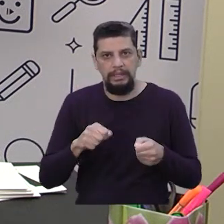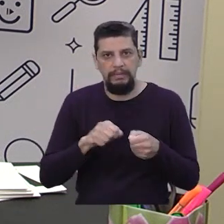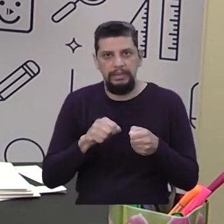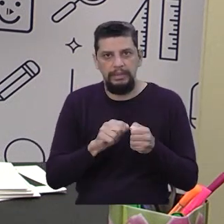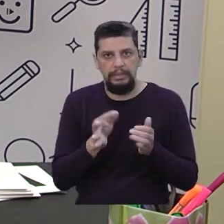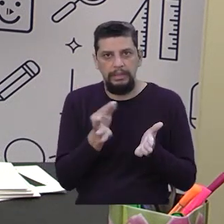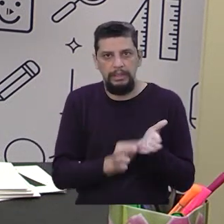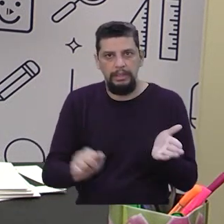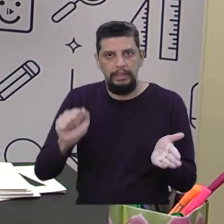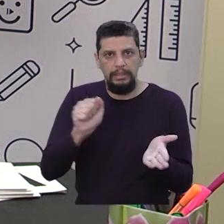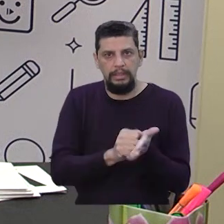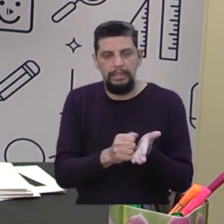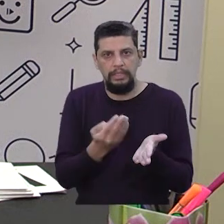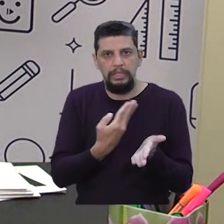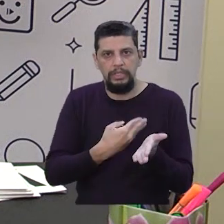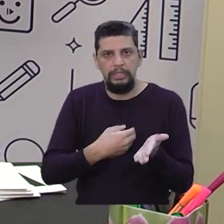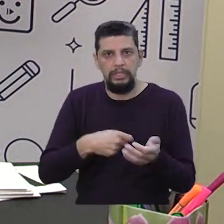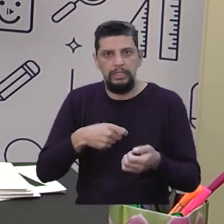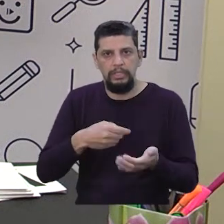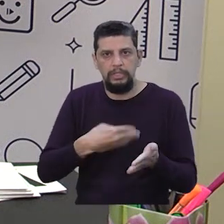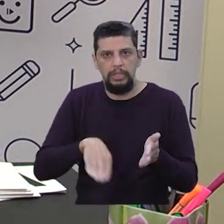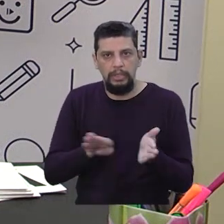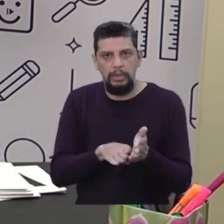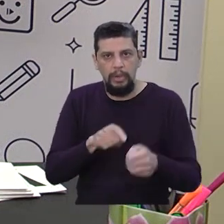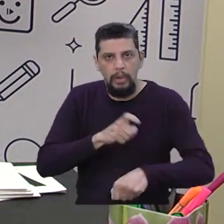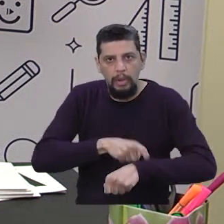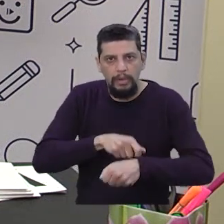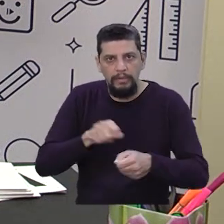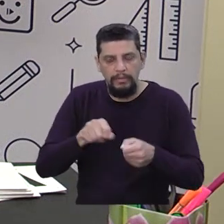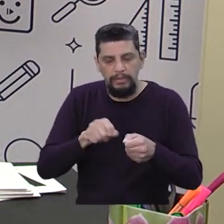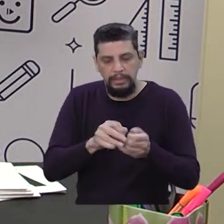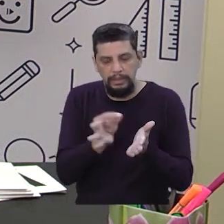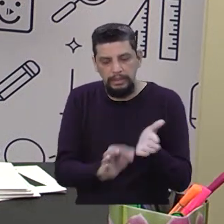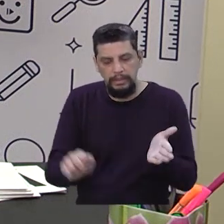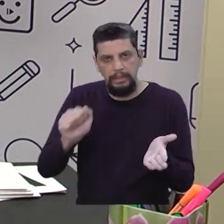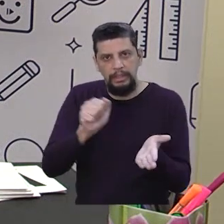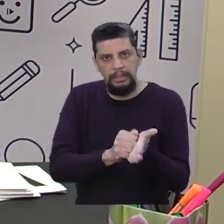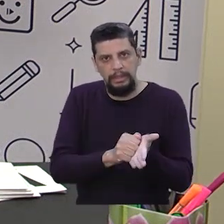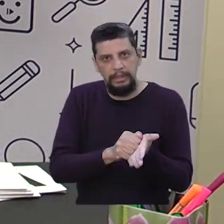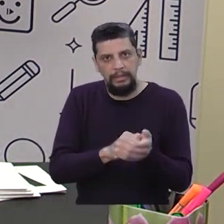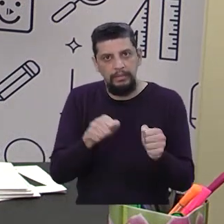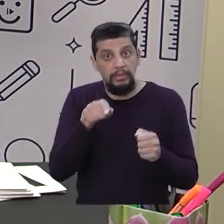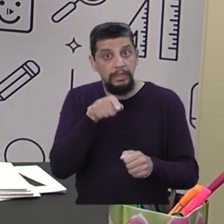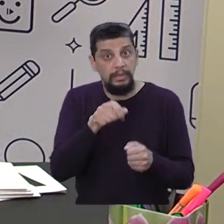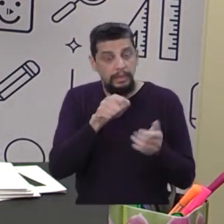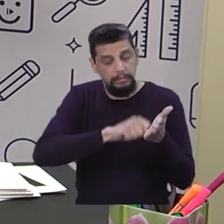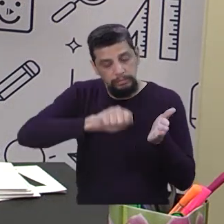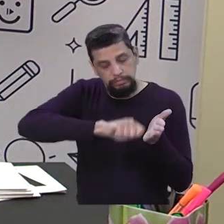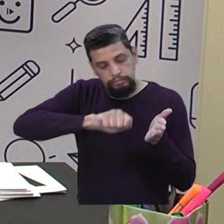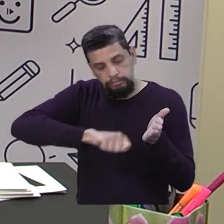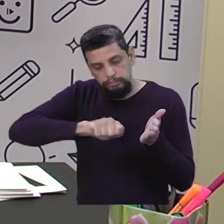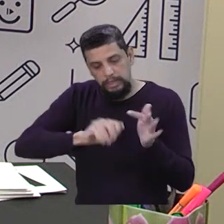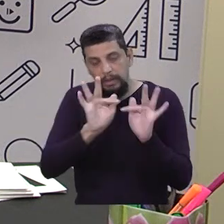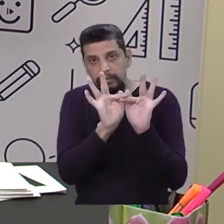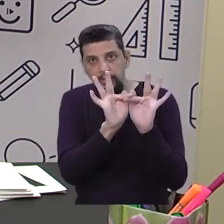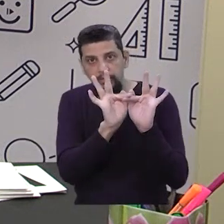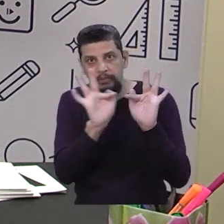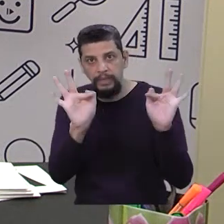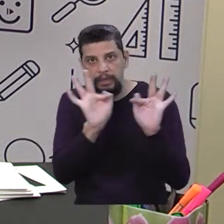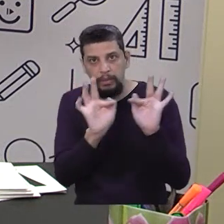ser feito? E chegou a hora do nosso registro. Você vai escrever uma